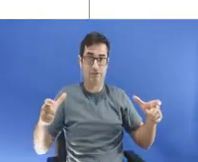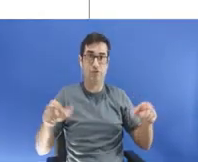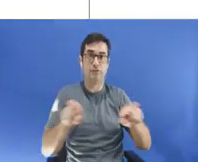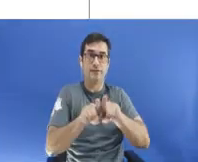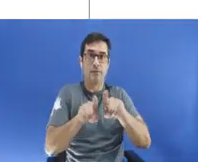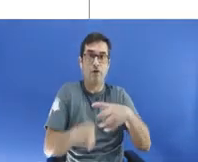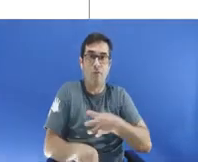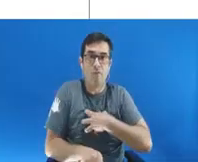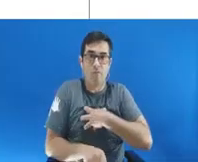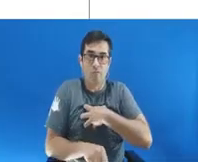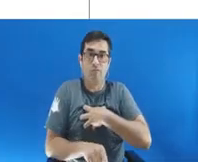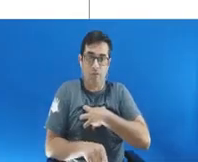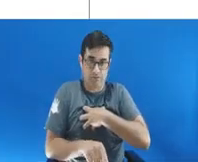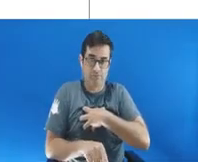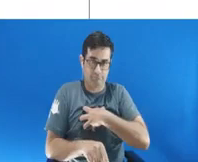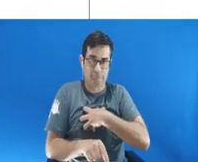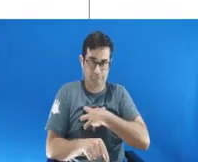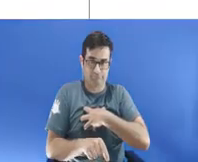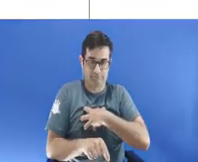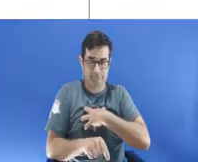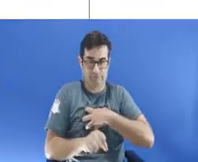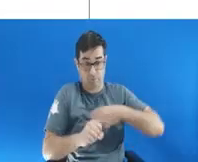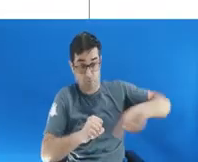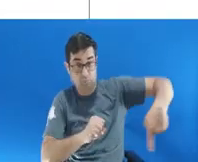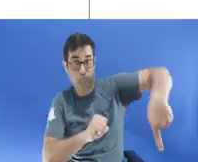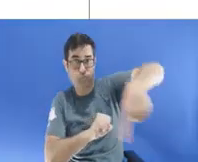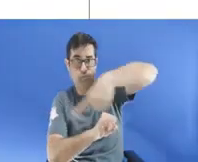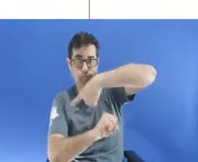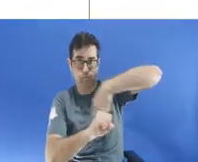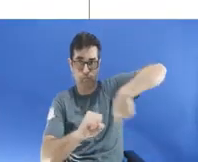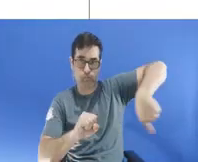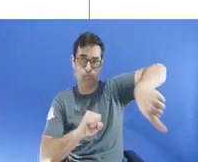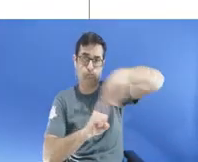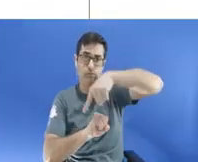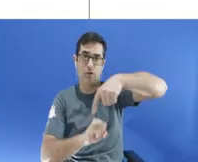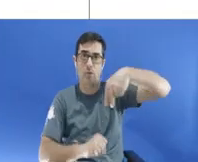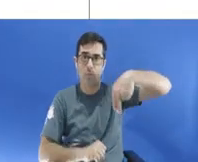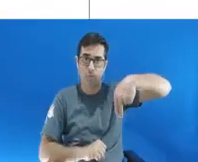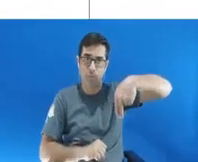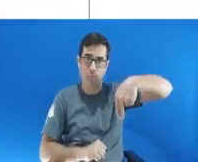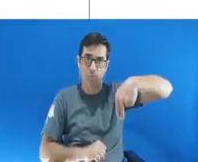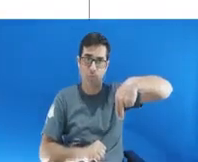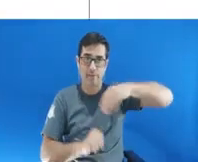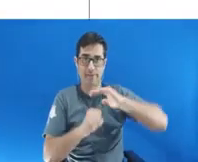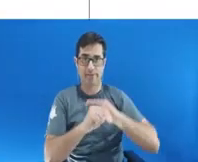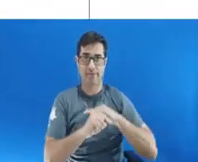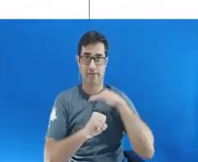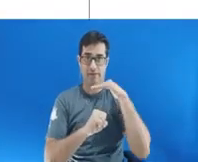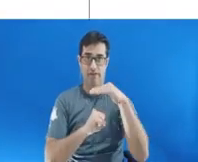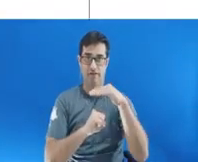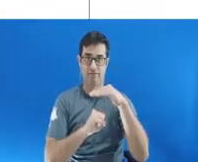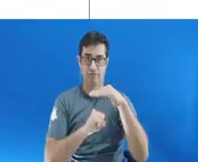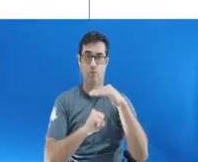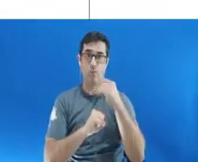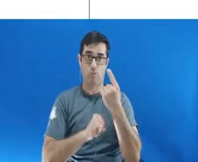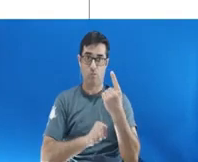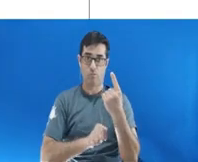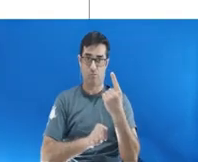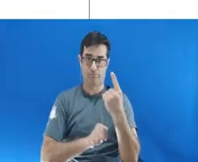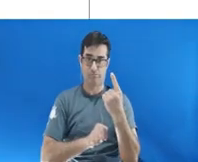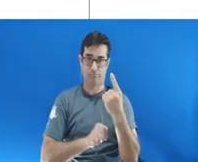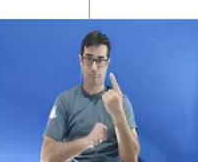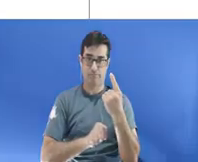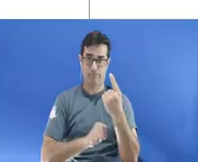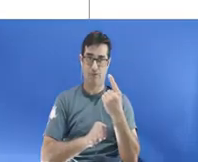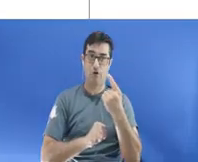né? Relacionado ao número quântico principal, relacionado ao número quântico secundário, ele vai